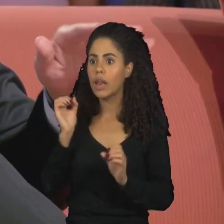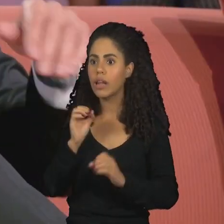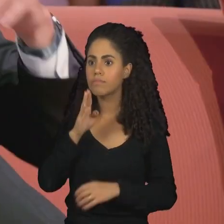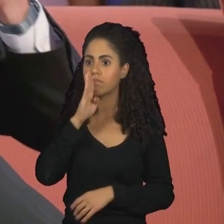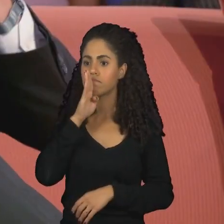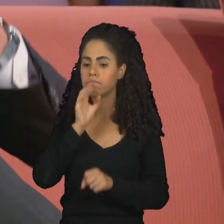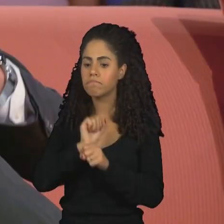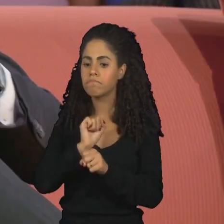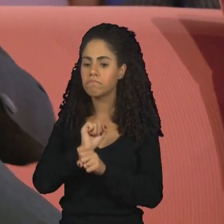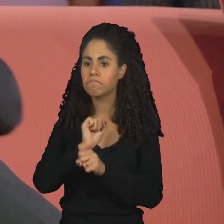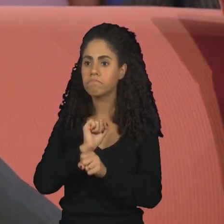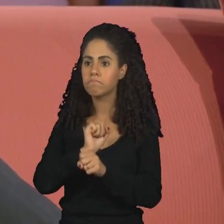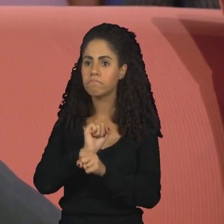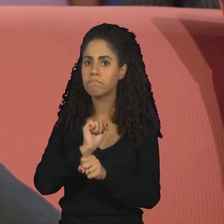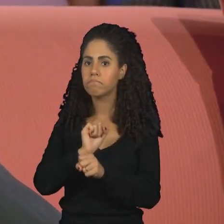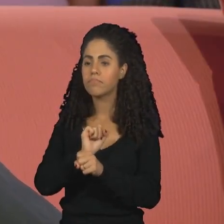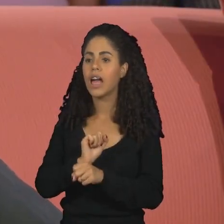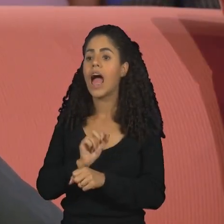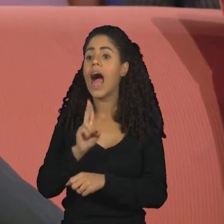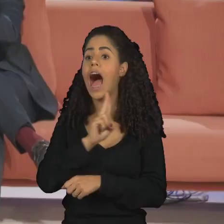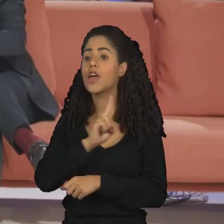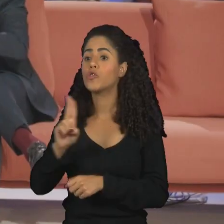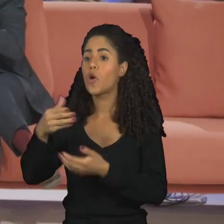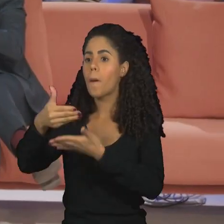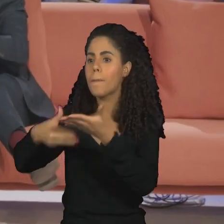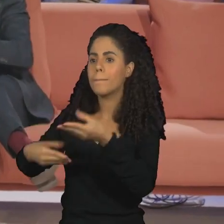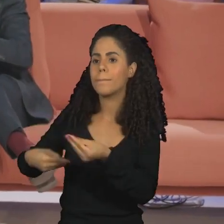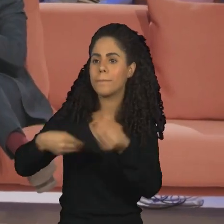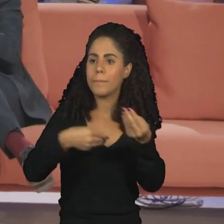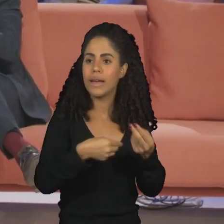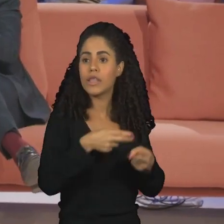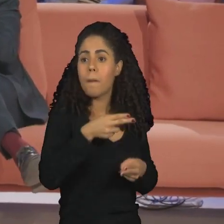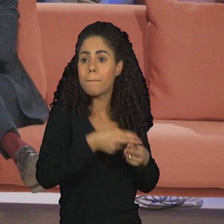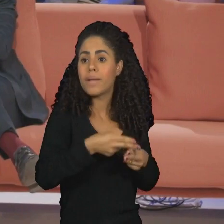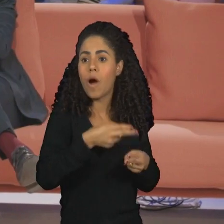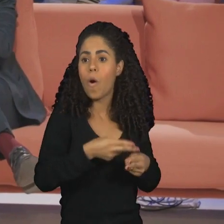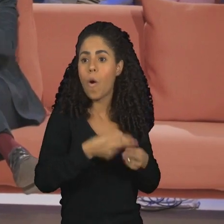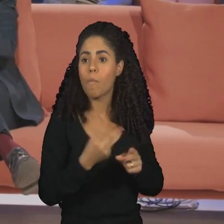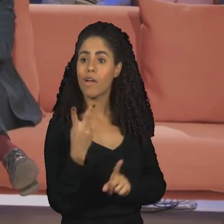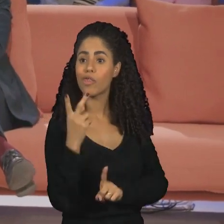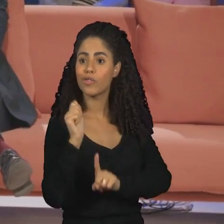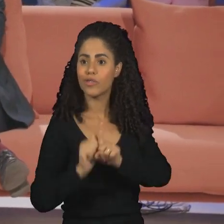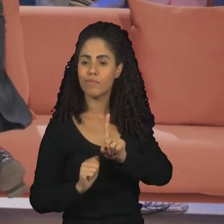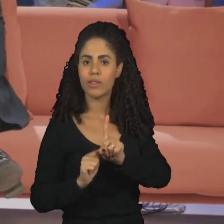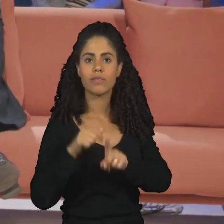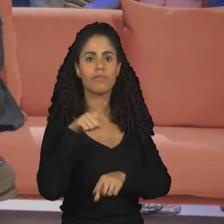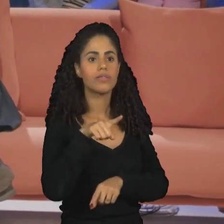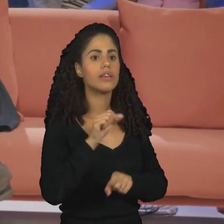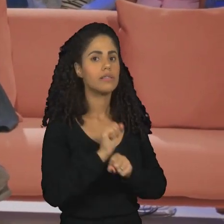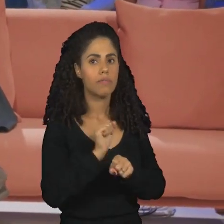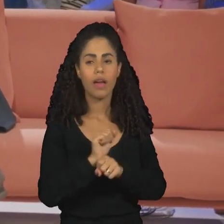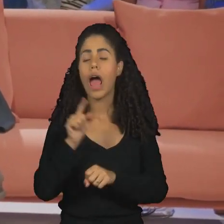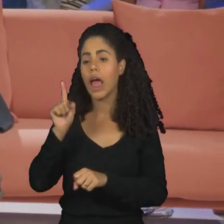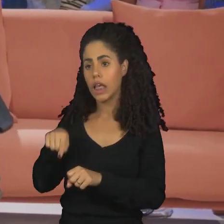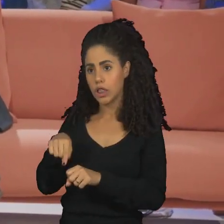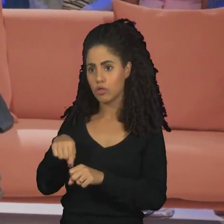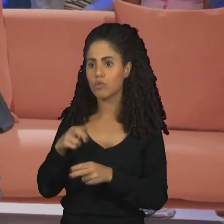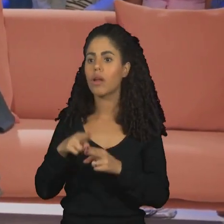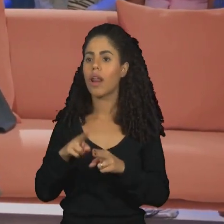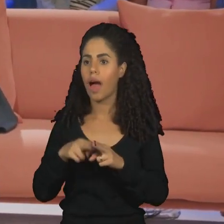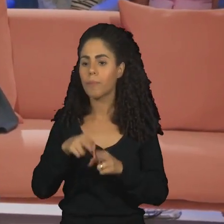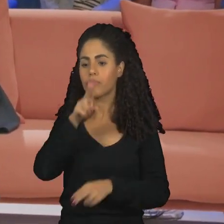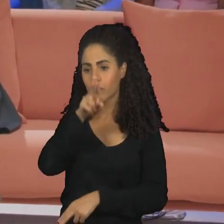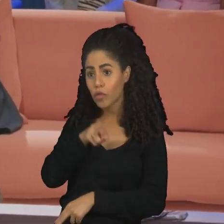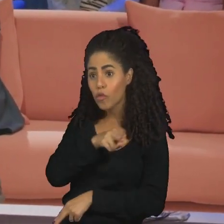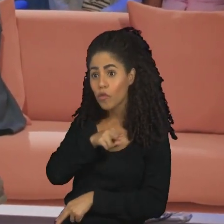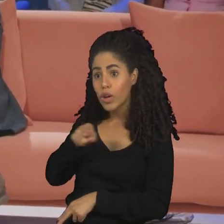espera. Aí o nome vai para Roma, porque tem que ter uma aprovação lá, fica uns 2 meses. Por ser pontifícia, né? Depois volta, é o Vaticano que... Aí